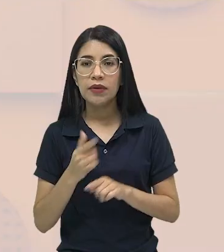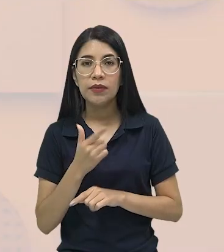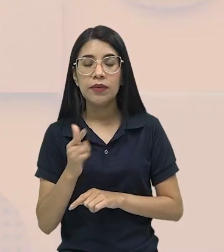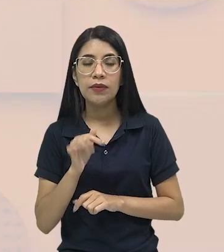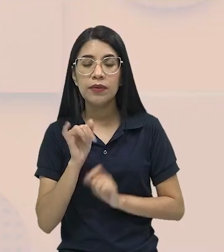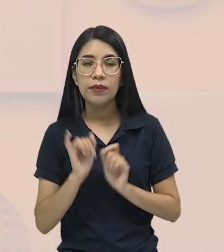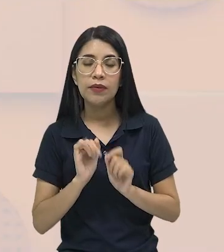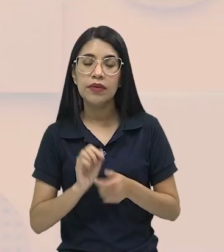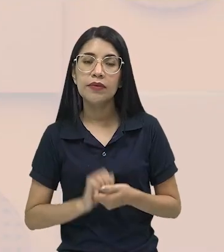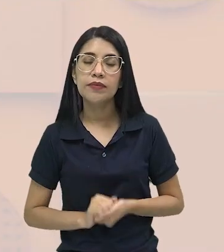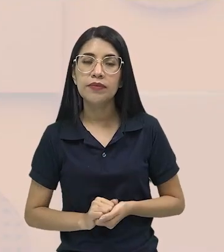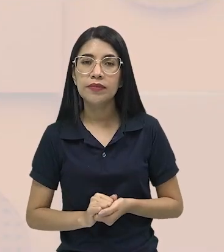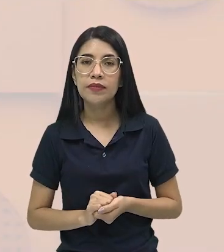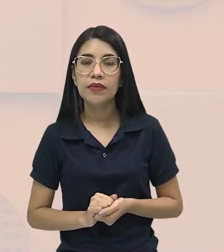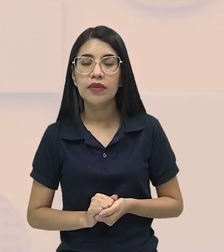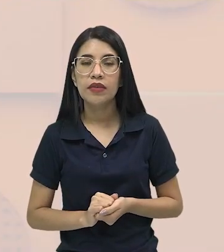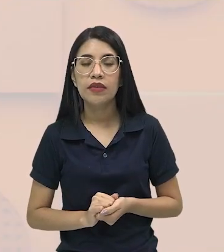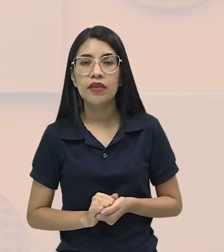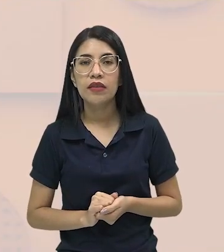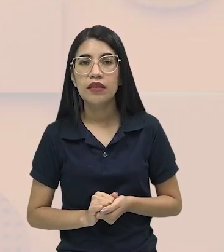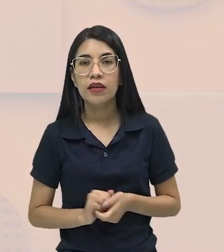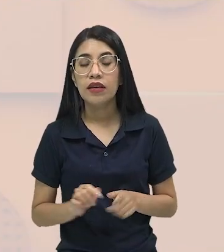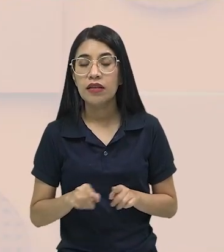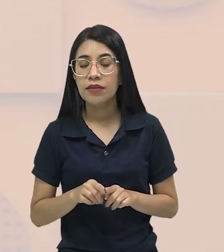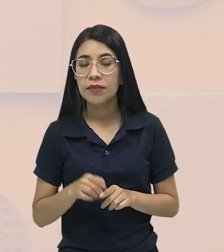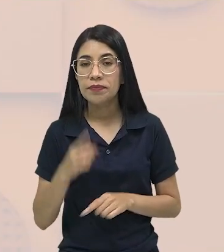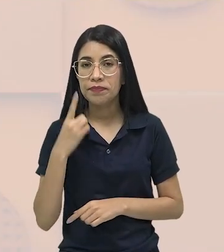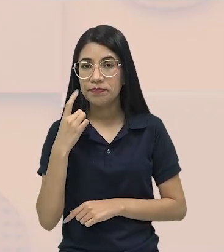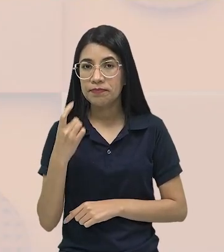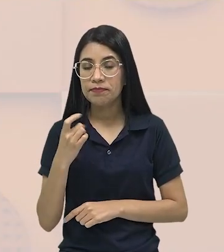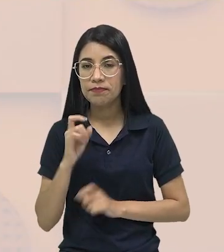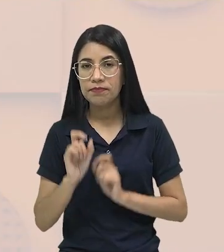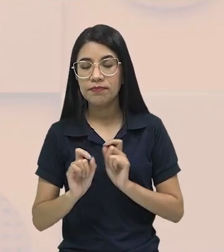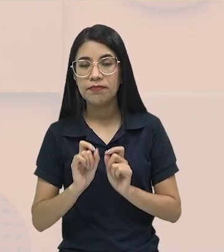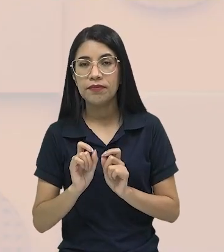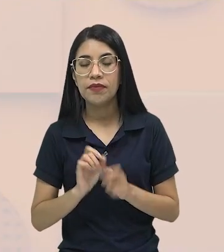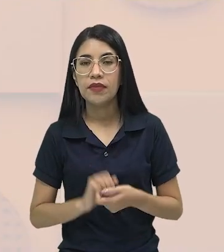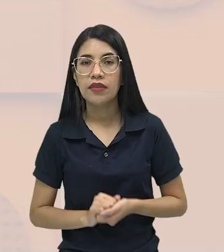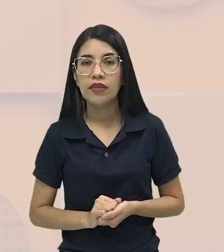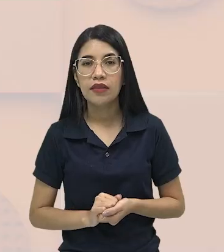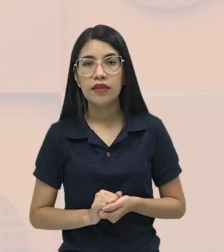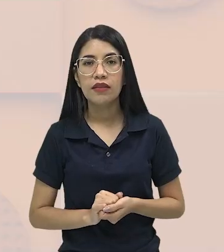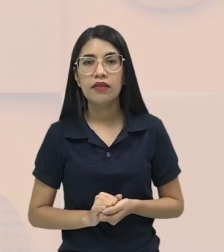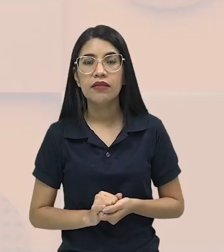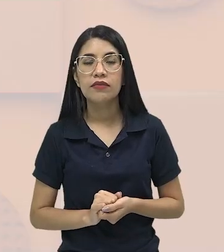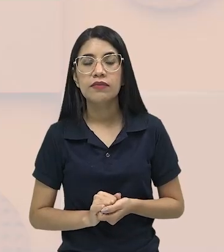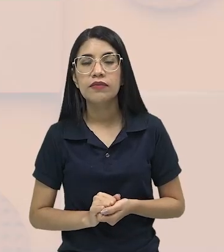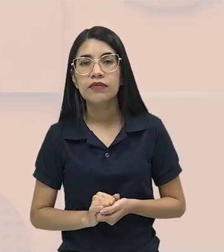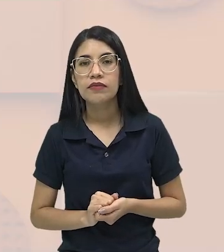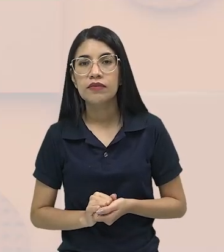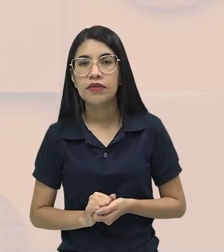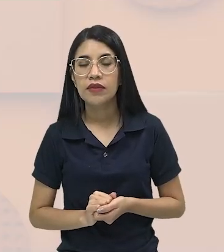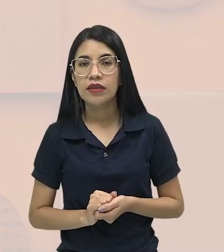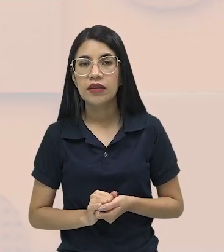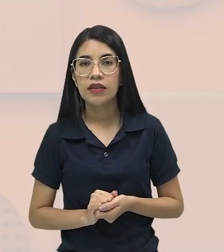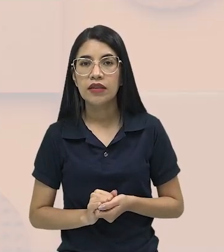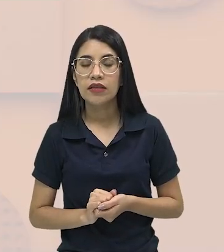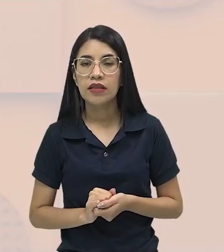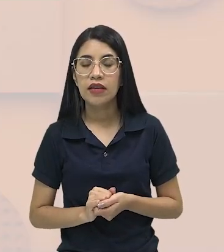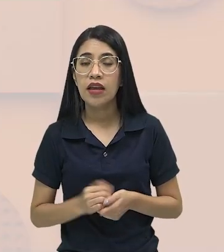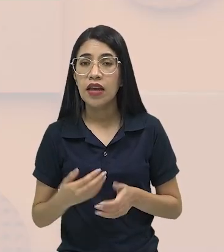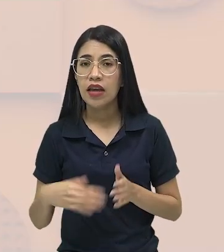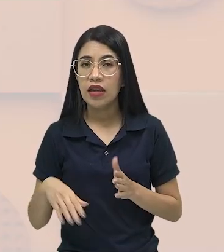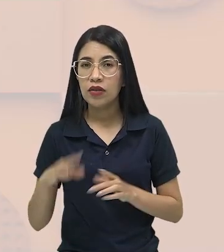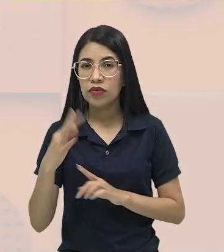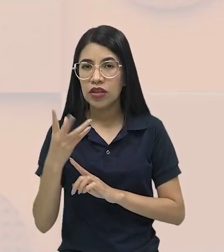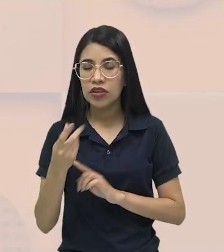no contexto das construções ali, mas outra ação interessante que eu gostaria de salientar a vocês é que quando eles chegam, né,